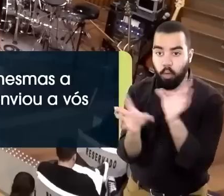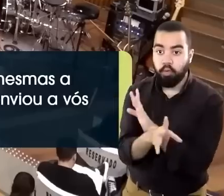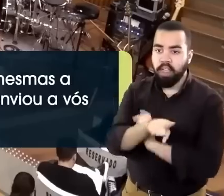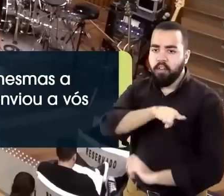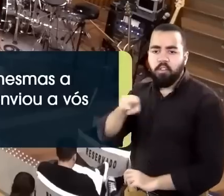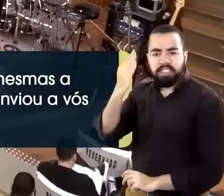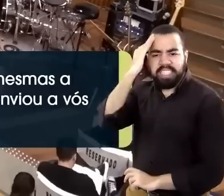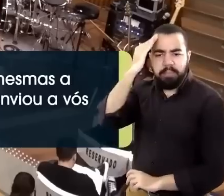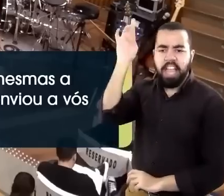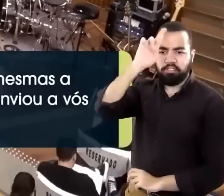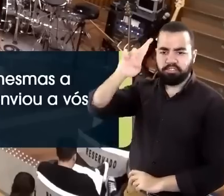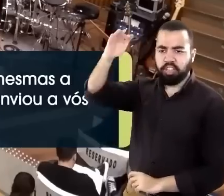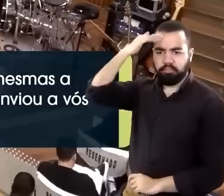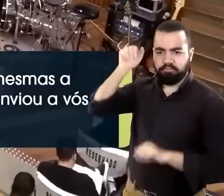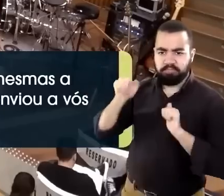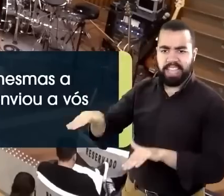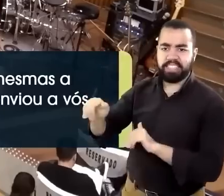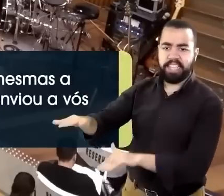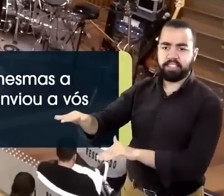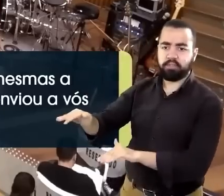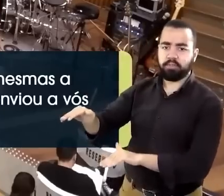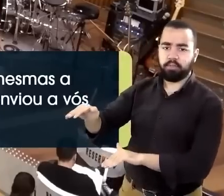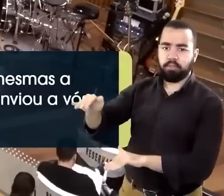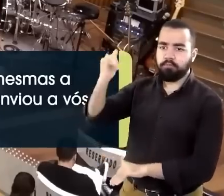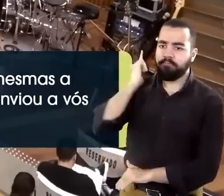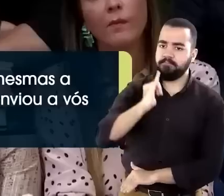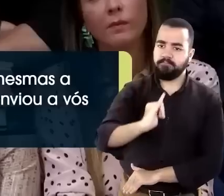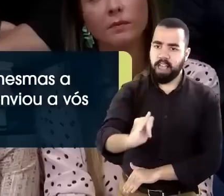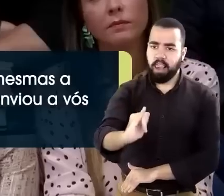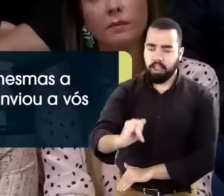dos Exércitos é quem me enviou do Senhor.